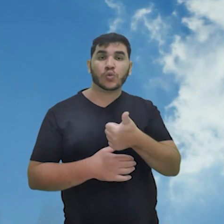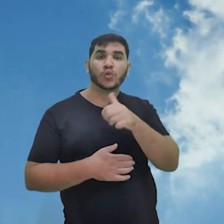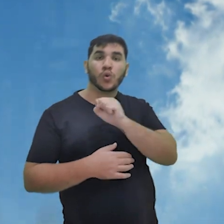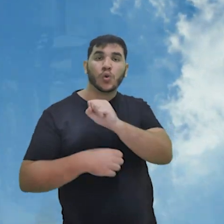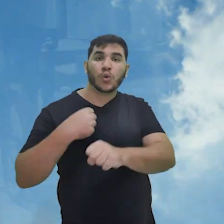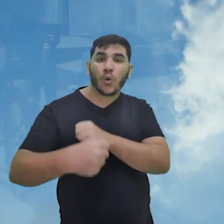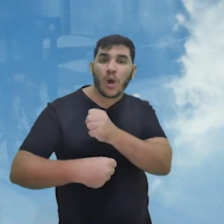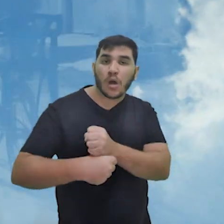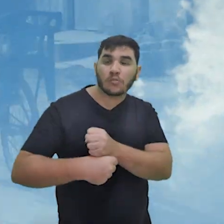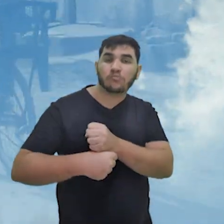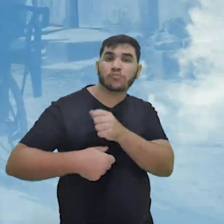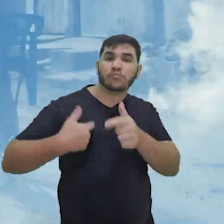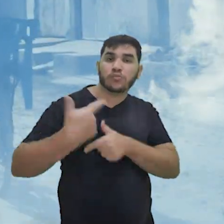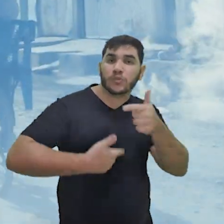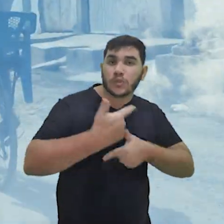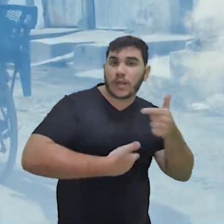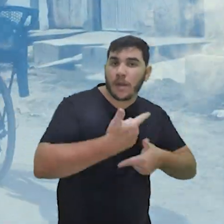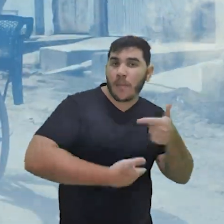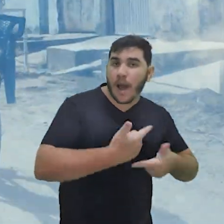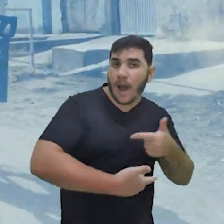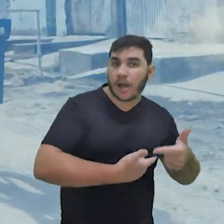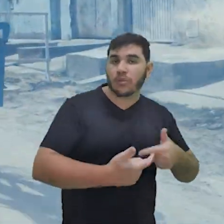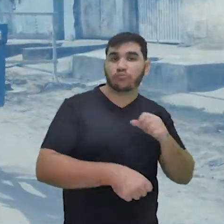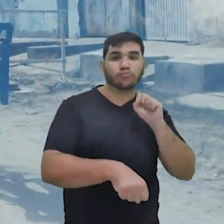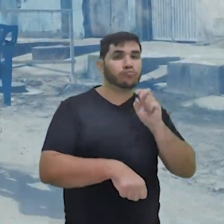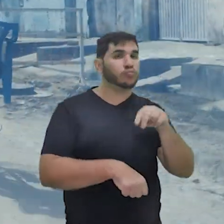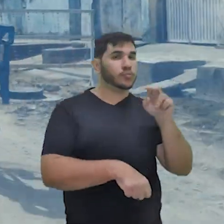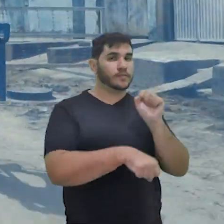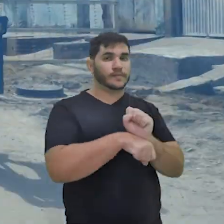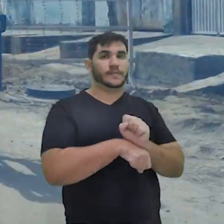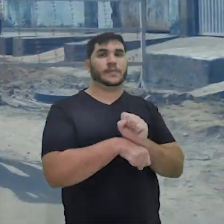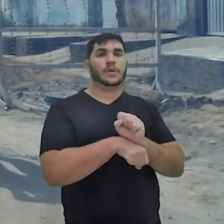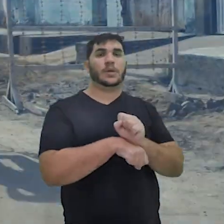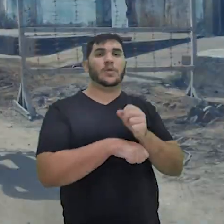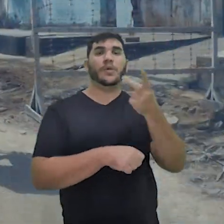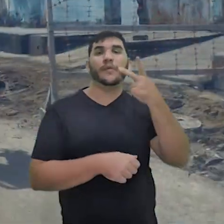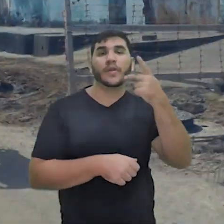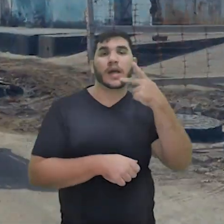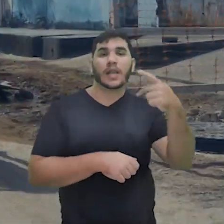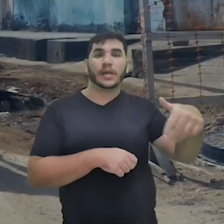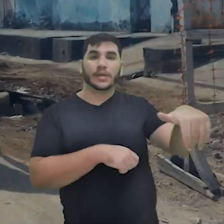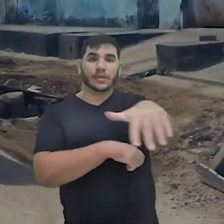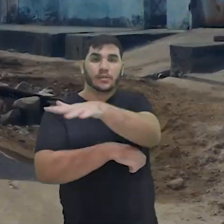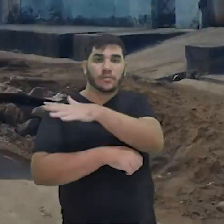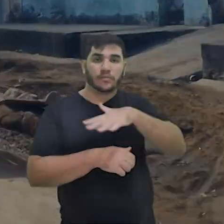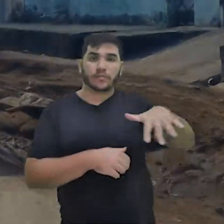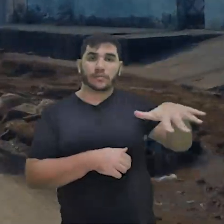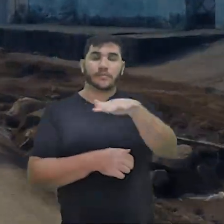atividade ininterrupta. Três atores andam de bicicleta. Na periferia de Fortaleza.